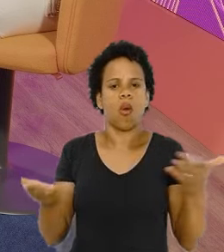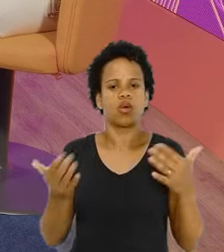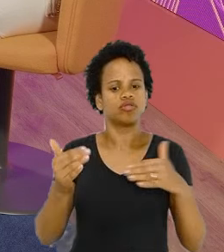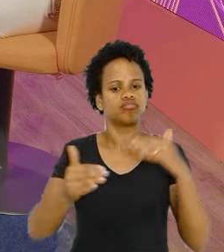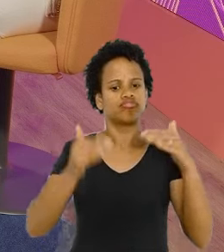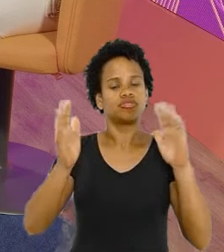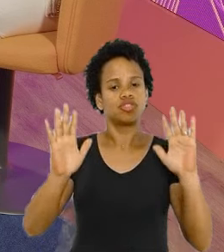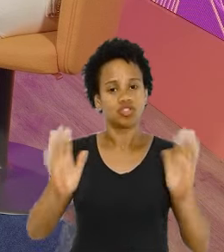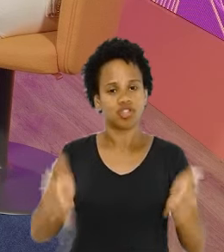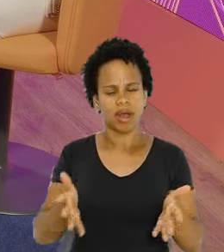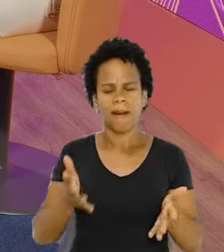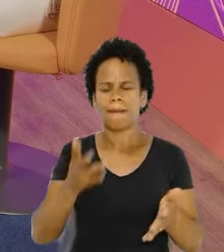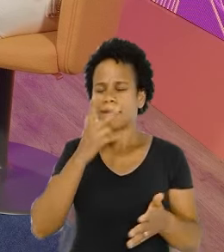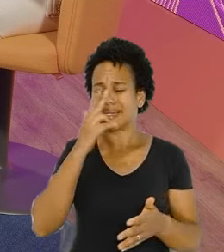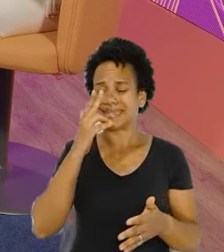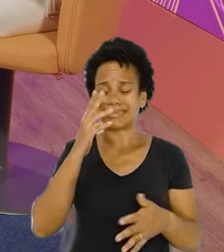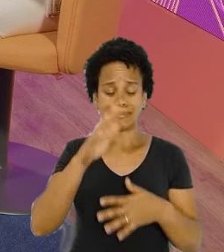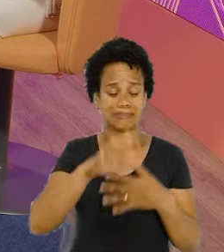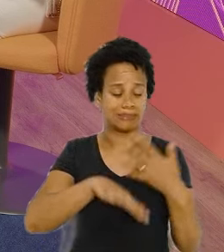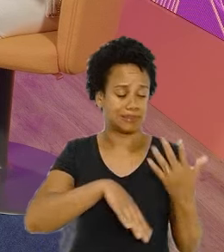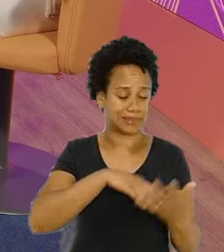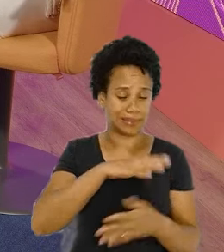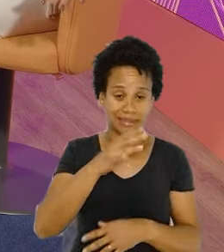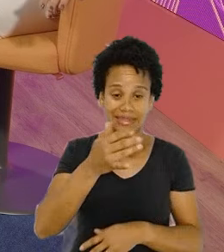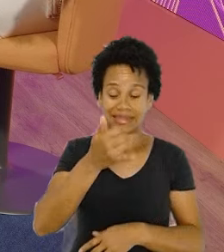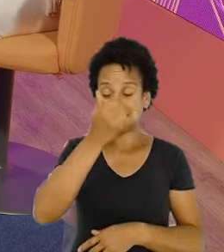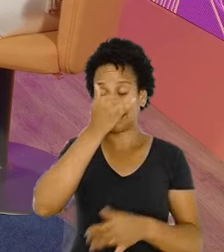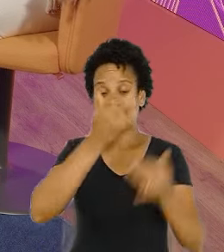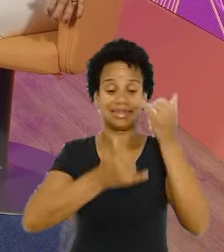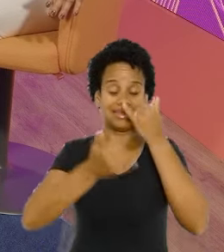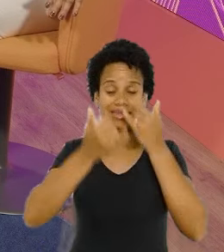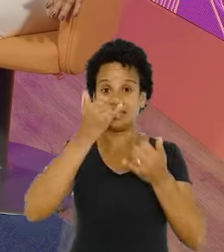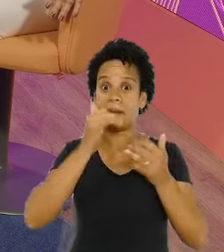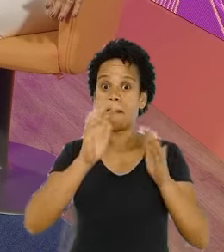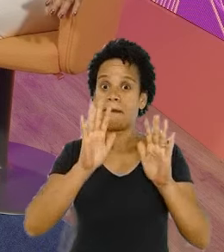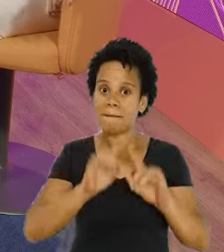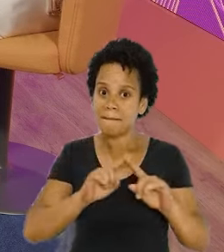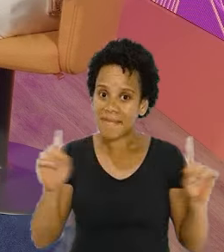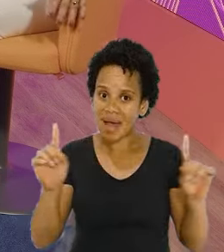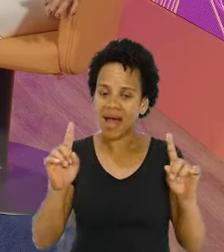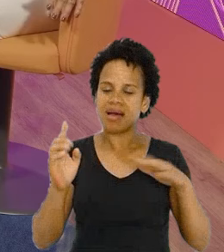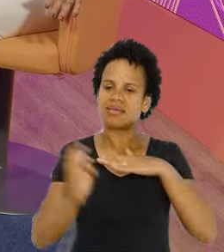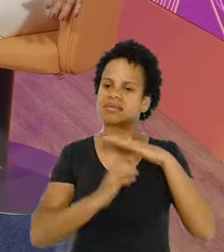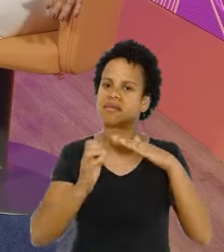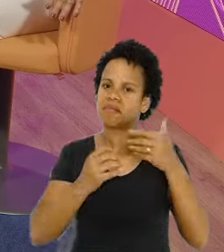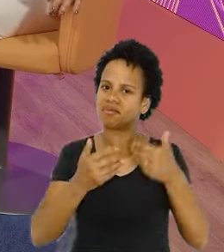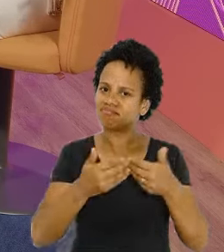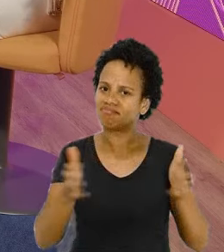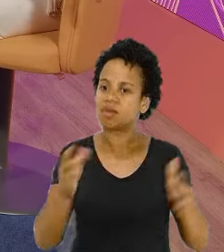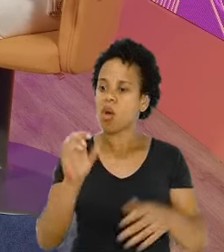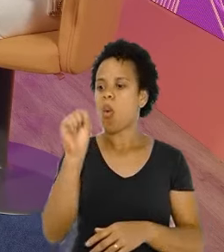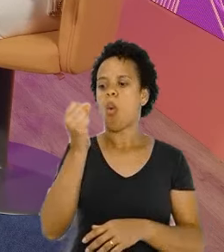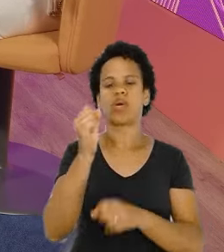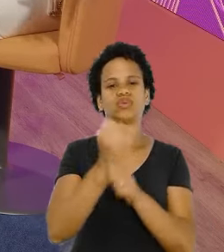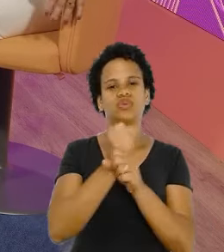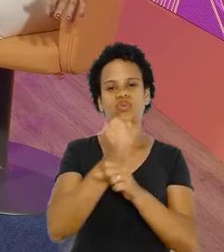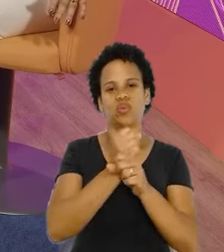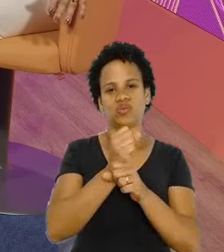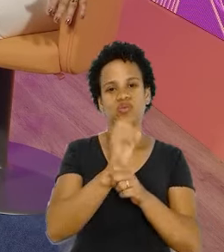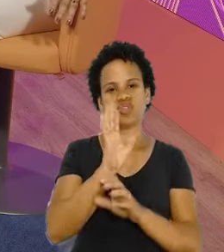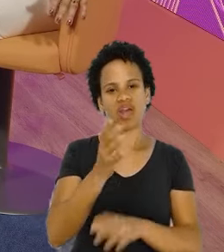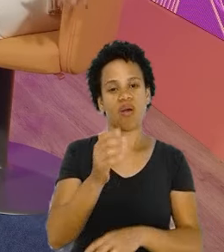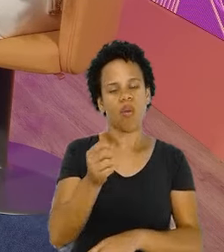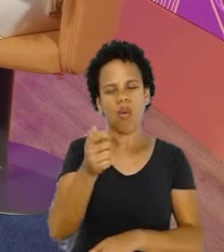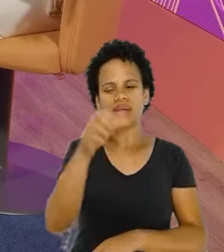parecia ser um desastre e um desastre que virou uma empresa que está 8 anos no mercado tá indo para 9